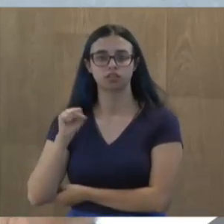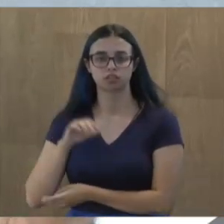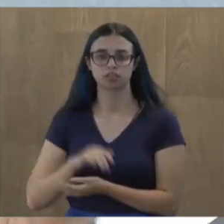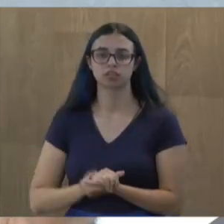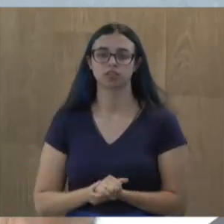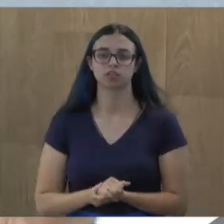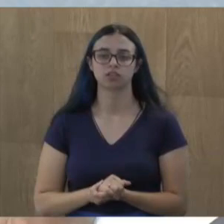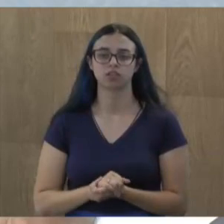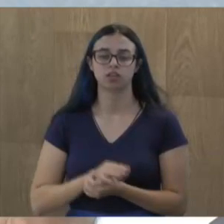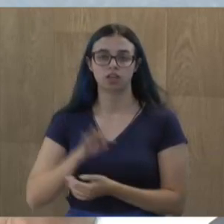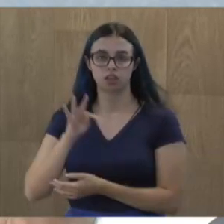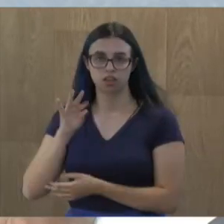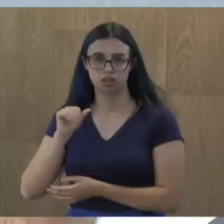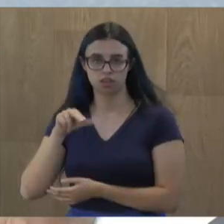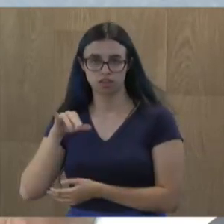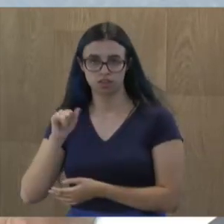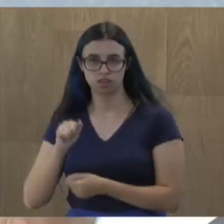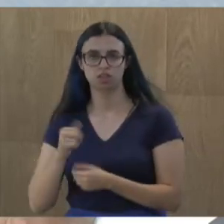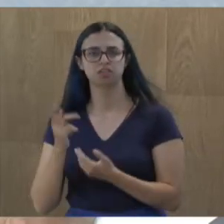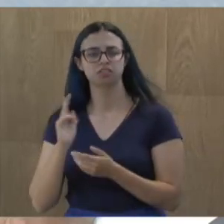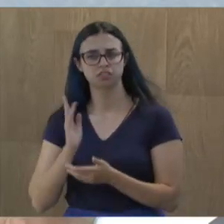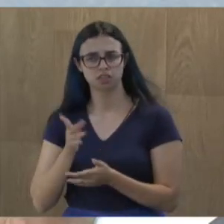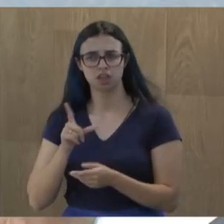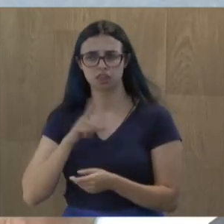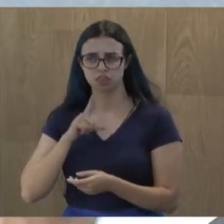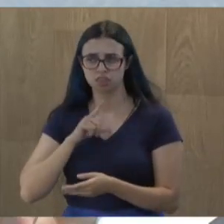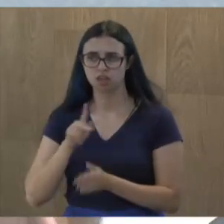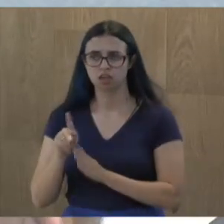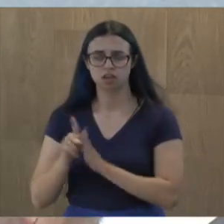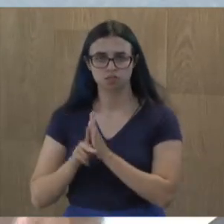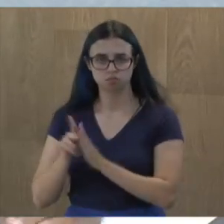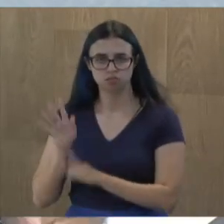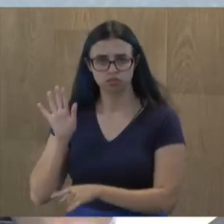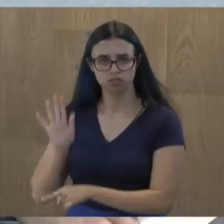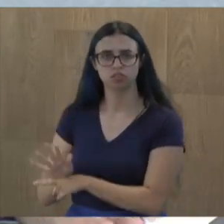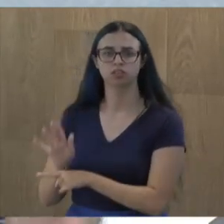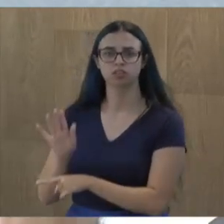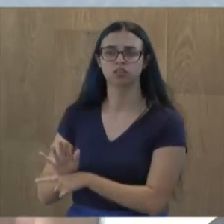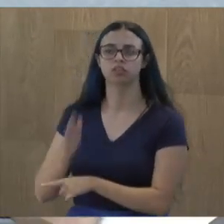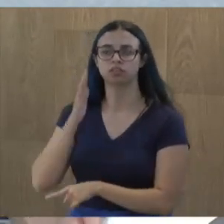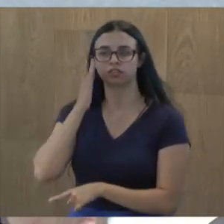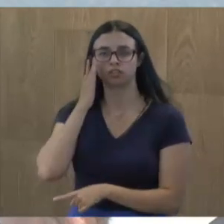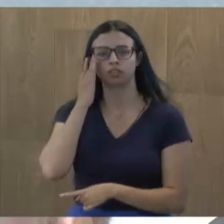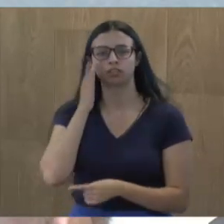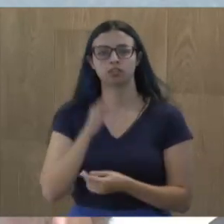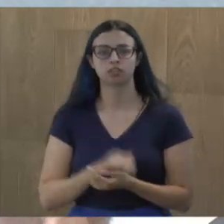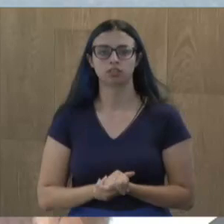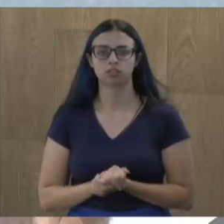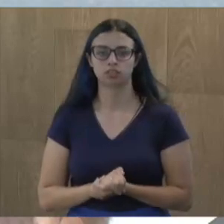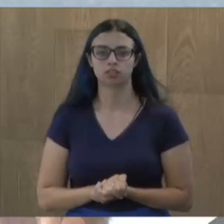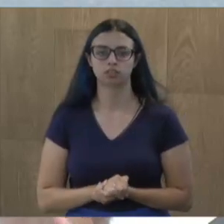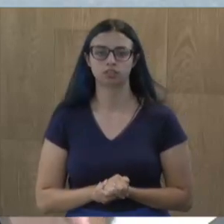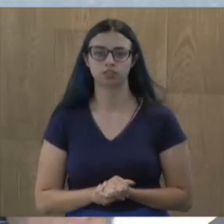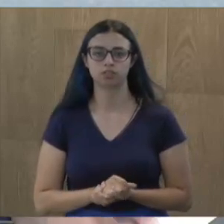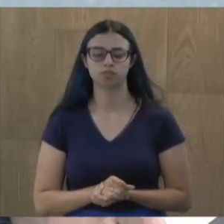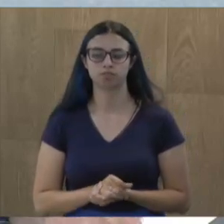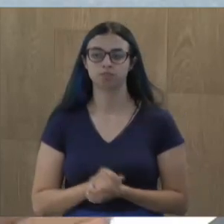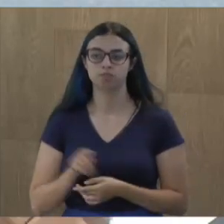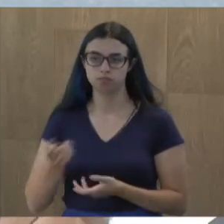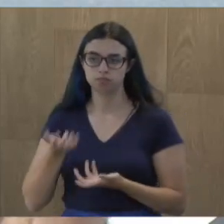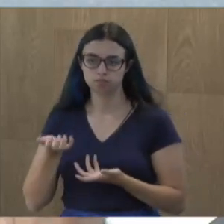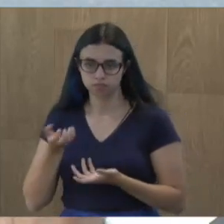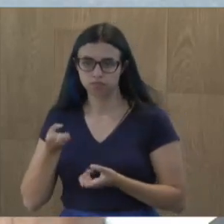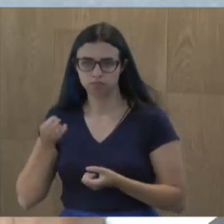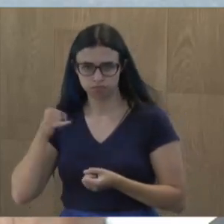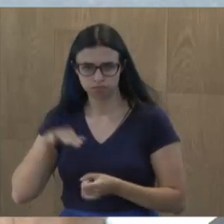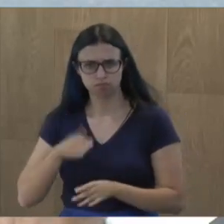está debruçada em cima de um projeto ali para fazer o adote um bem público. Este sim, eu quero, faço questão de estar indo